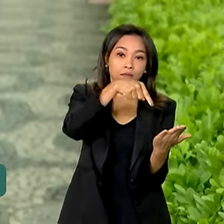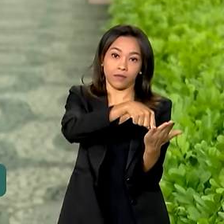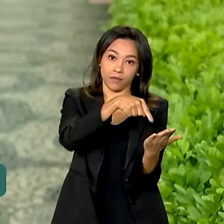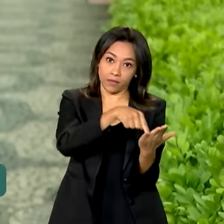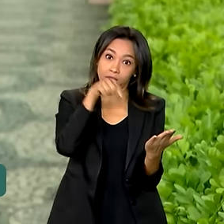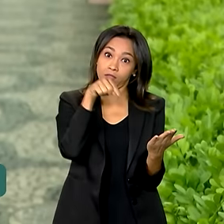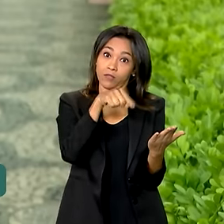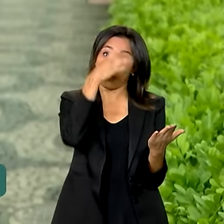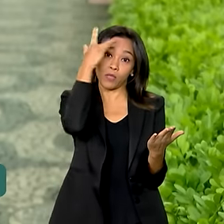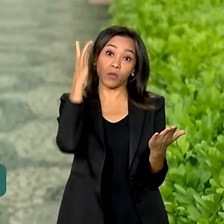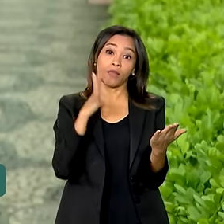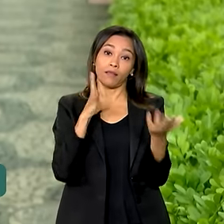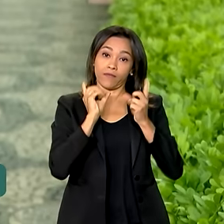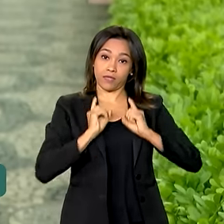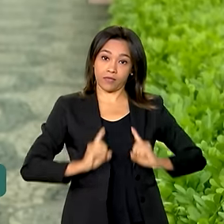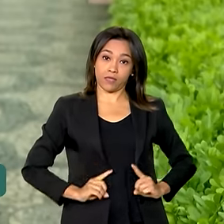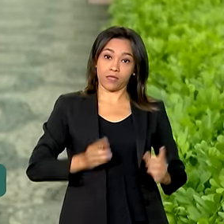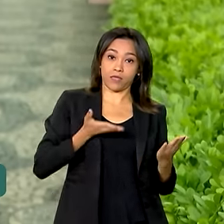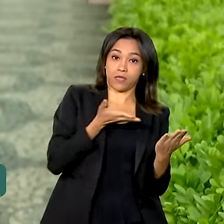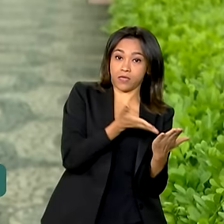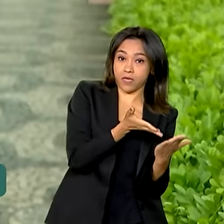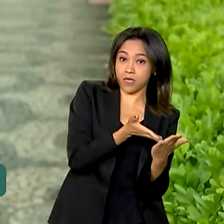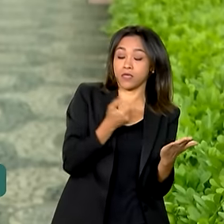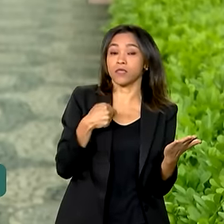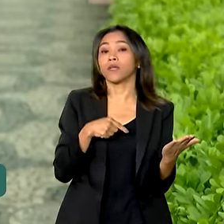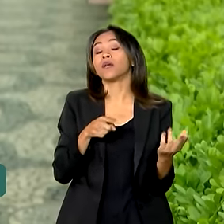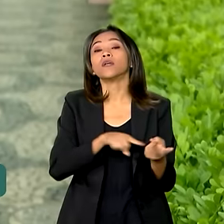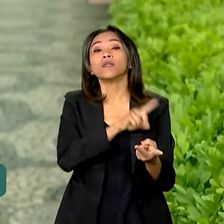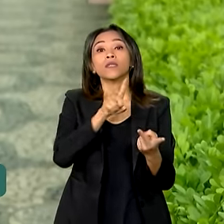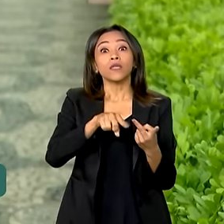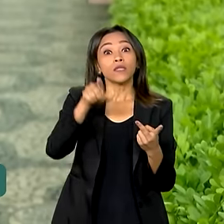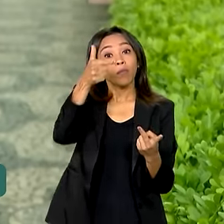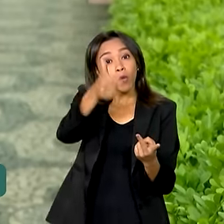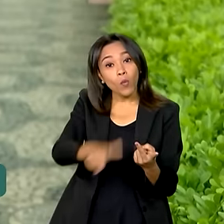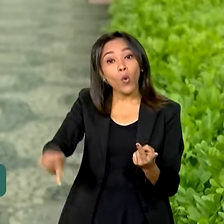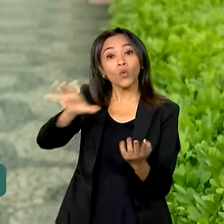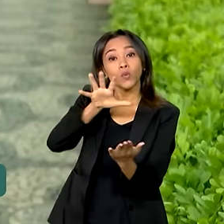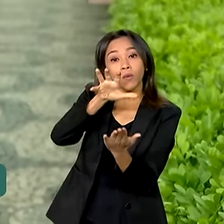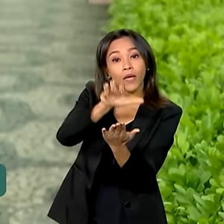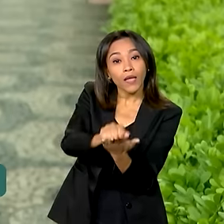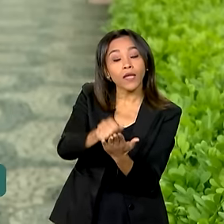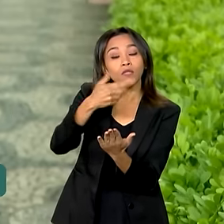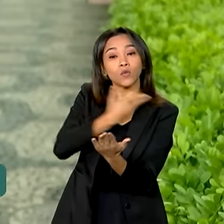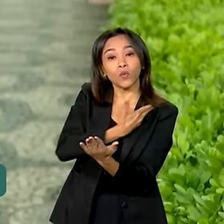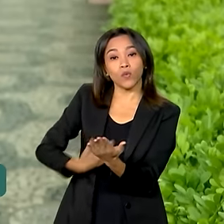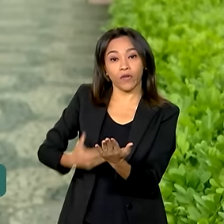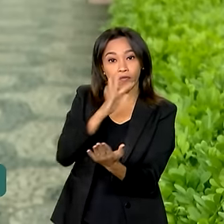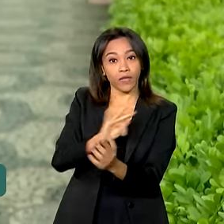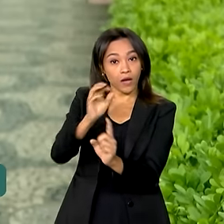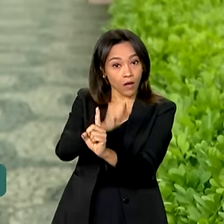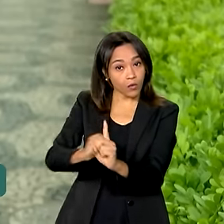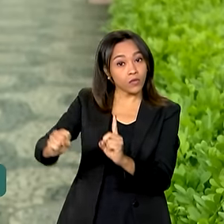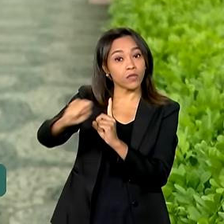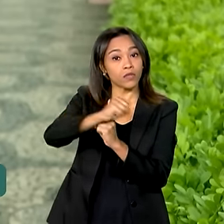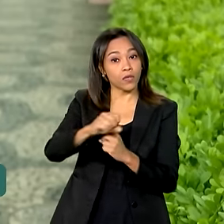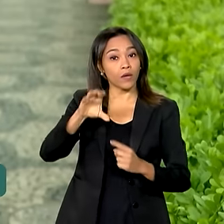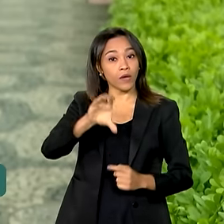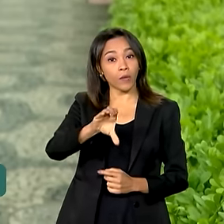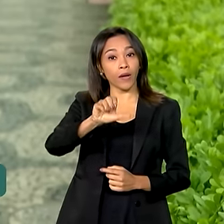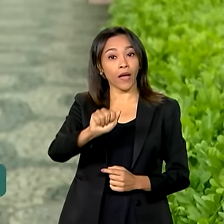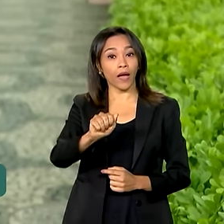de Inclusão da Pessoa com Deficiência, o Cadastro Inclusão, no Cadastro Único de Programas Sociais do Governo Federal, o